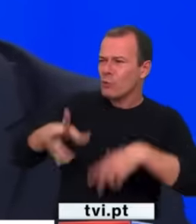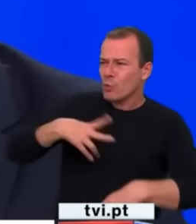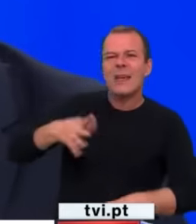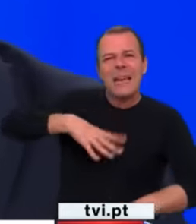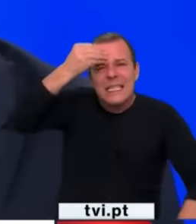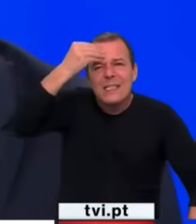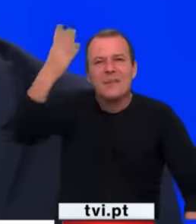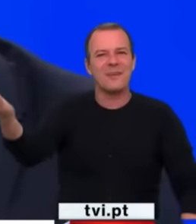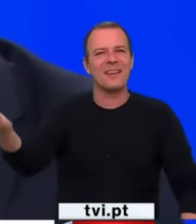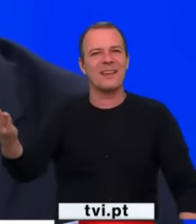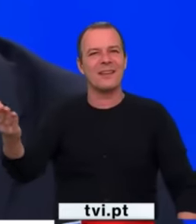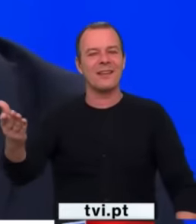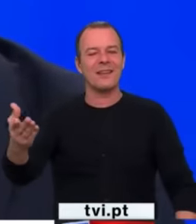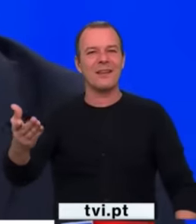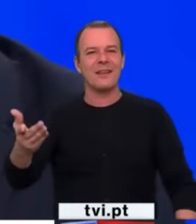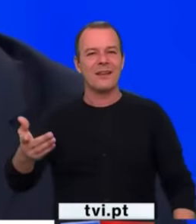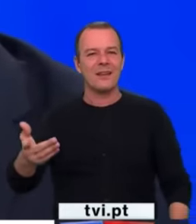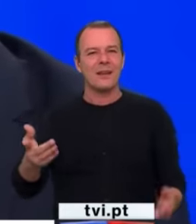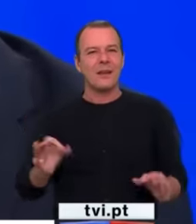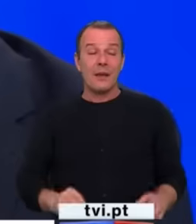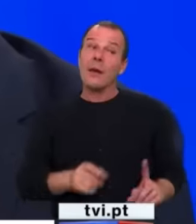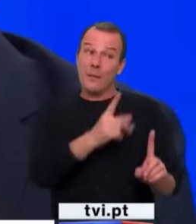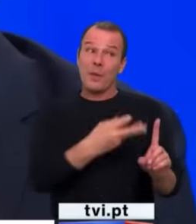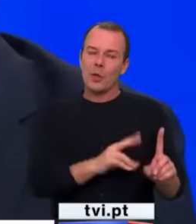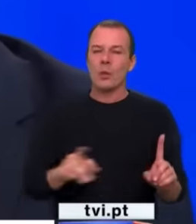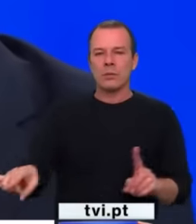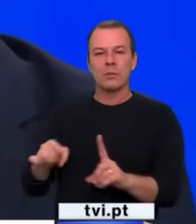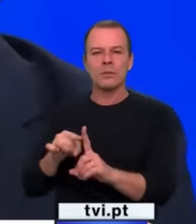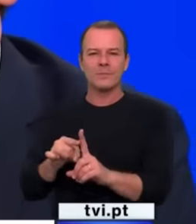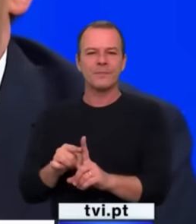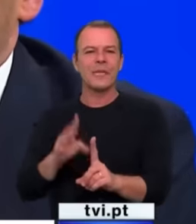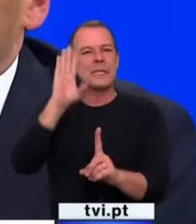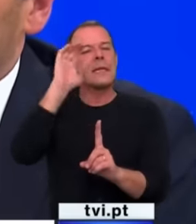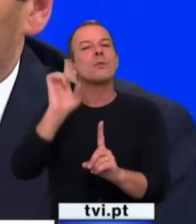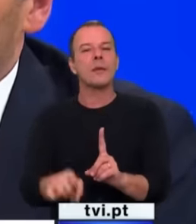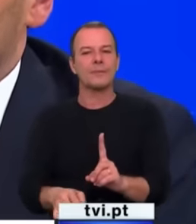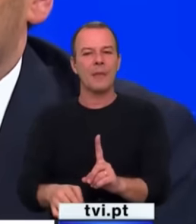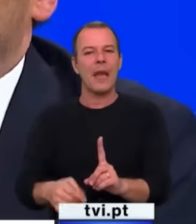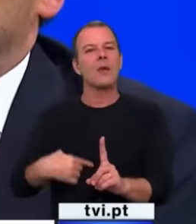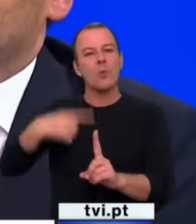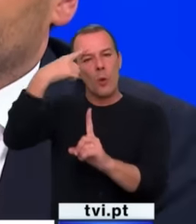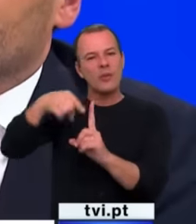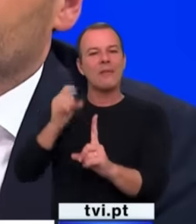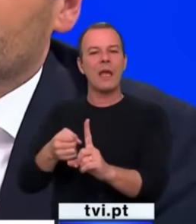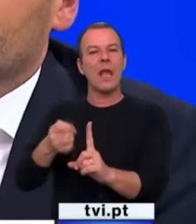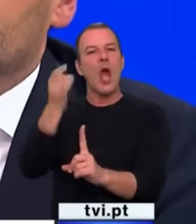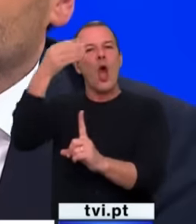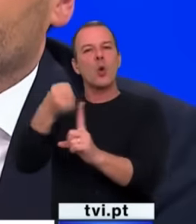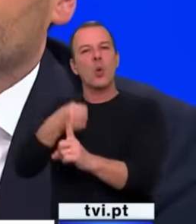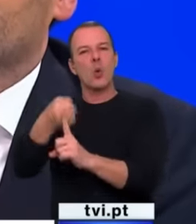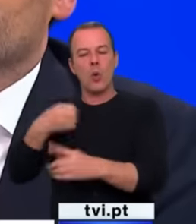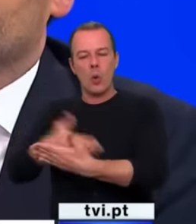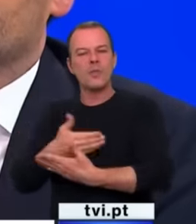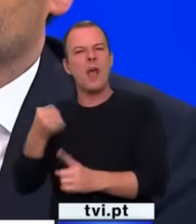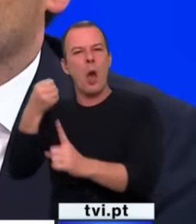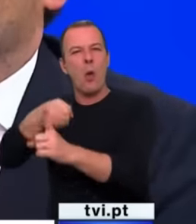Nuno Santos, a minha preocupação e dos que estão garantia em casa total. Não é acordos nem viabilidade. Sabe qual é? É a luta contra a corrupção, é a luta por salários mais altos e é a